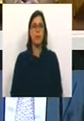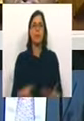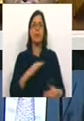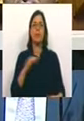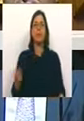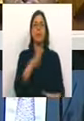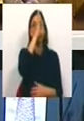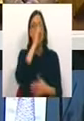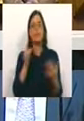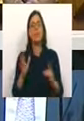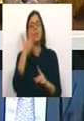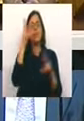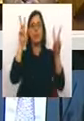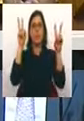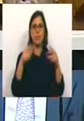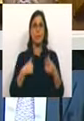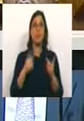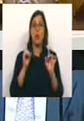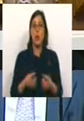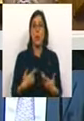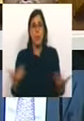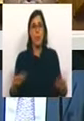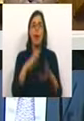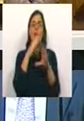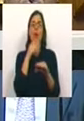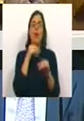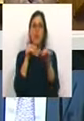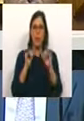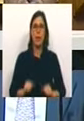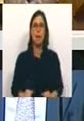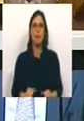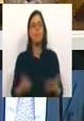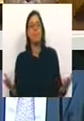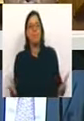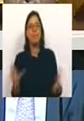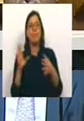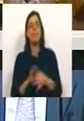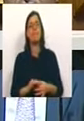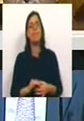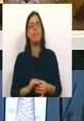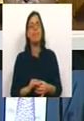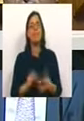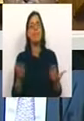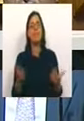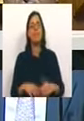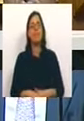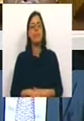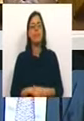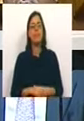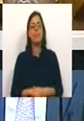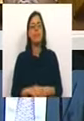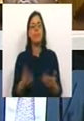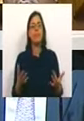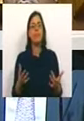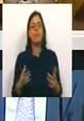Sr. Primeiro-Ministro, primeiro tema para nós começarmos a conversar e que tem a ver com a entrada